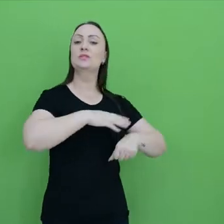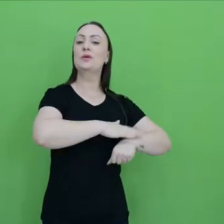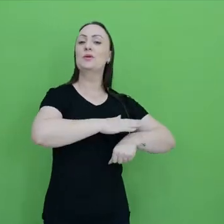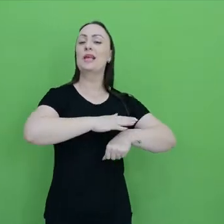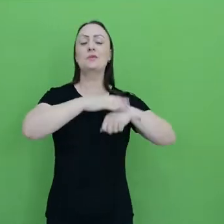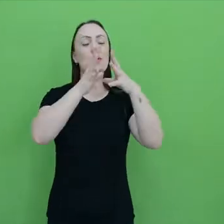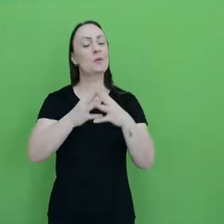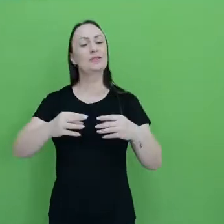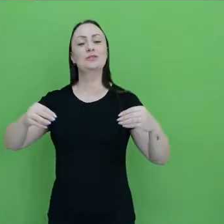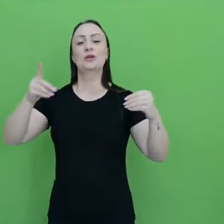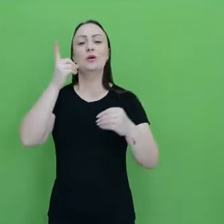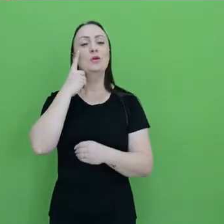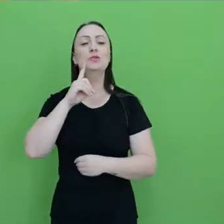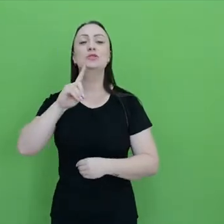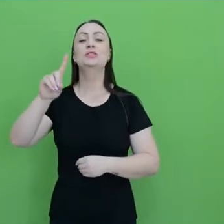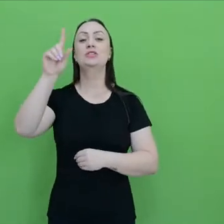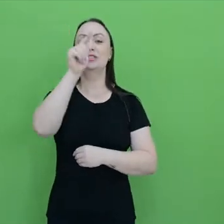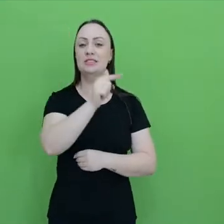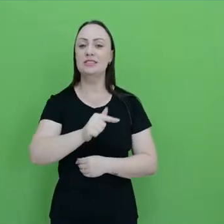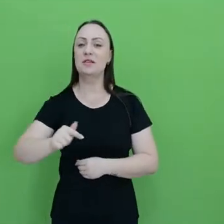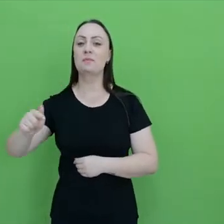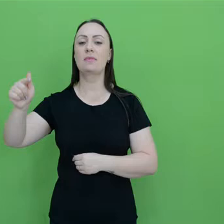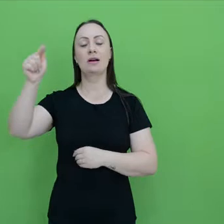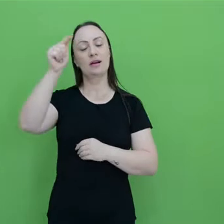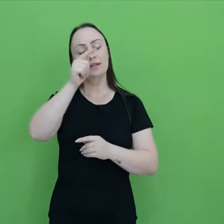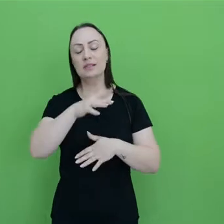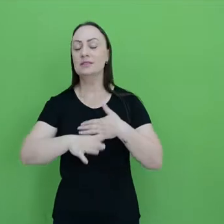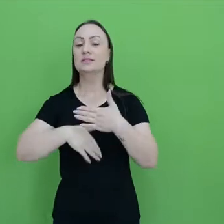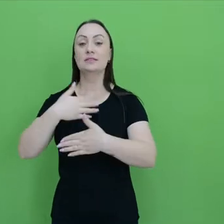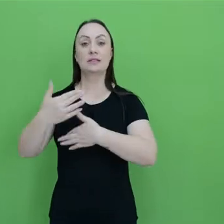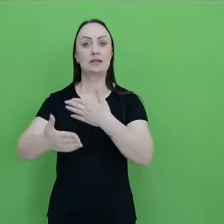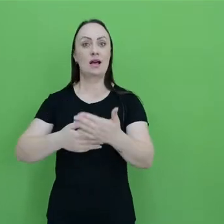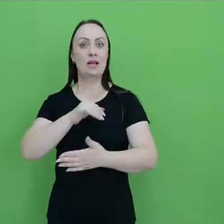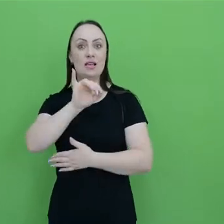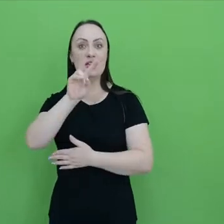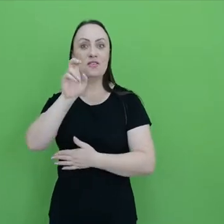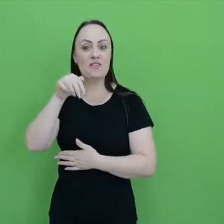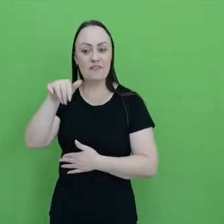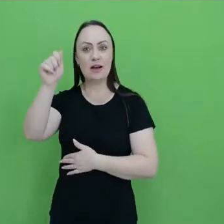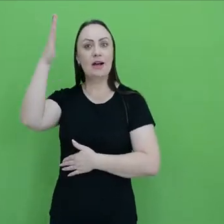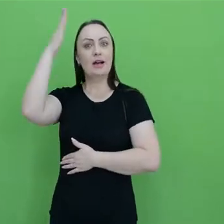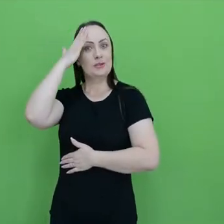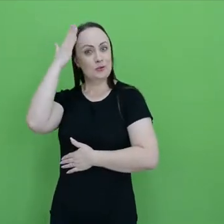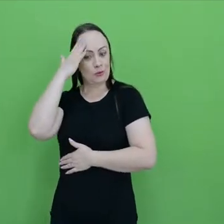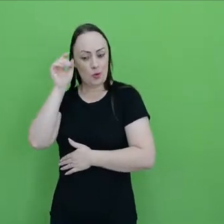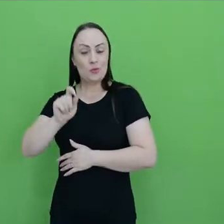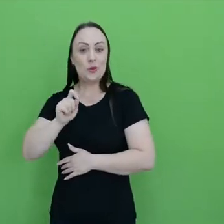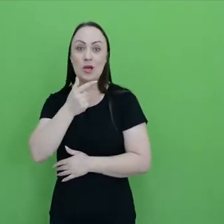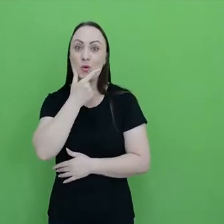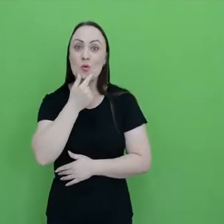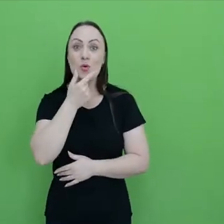passou. Passaram-se dias, semanas. Então, Ivanka ficou sabendo que aquele